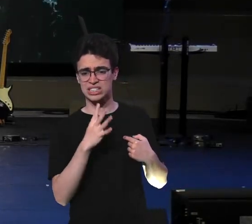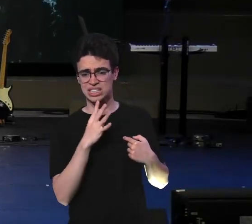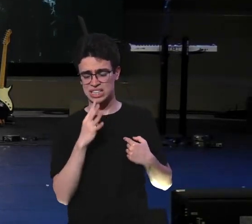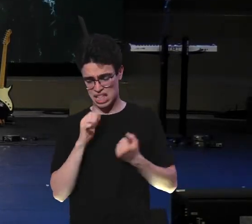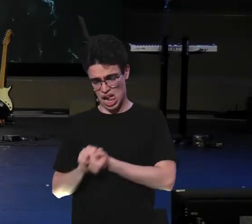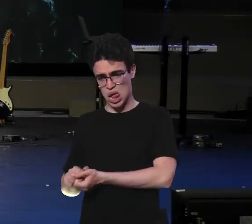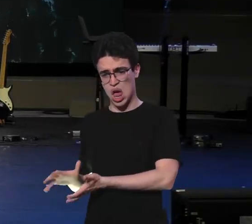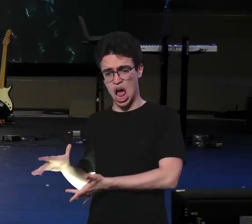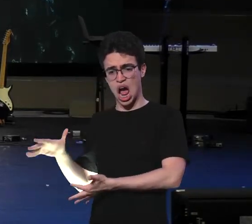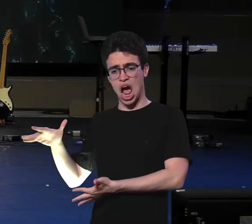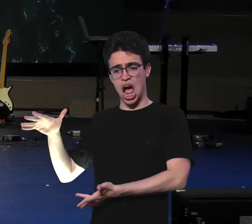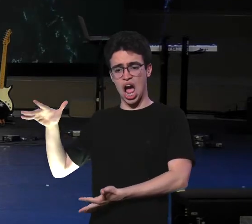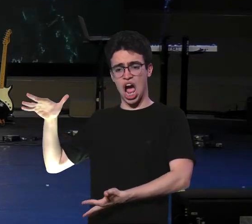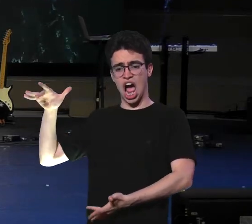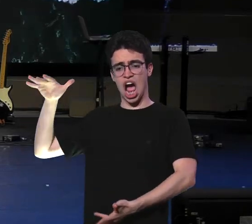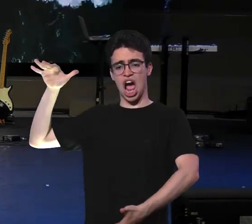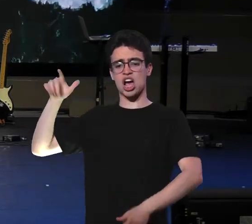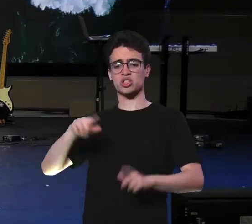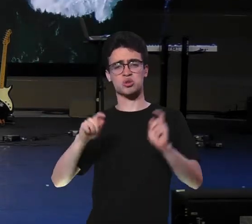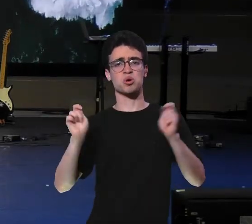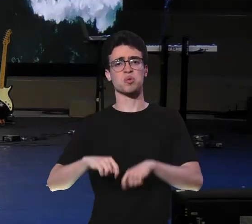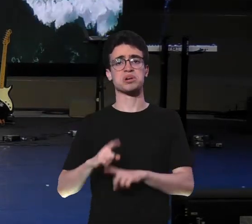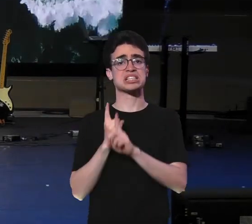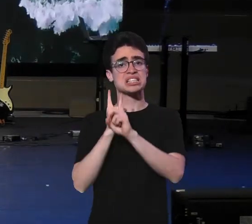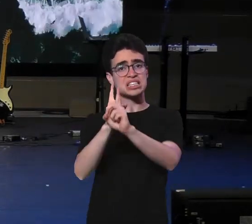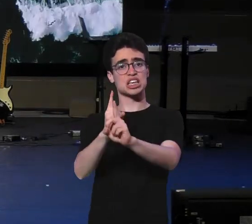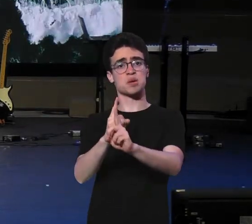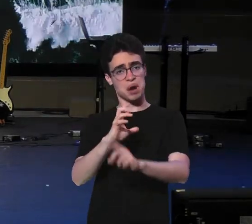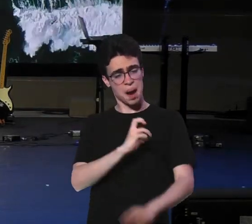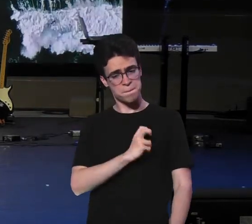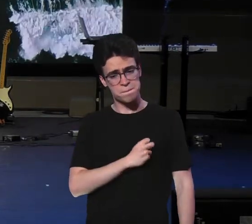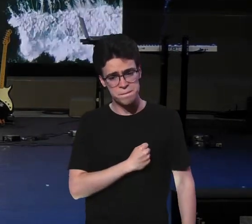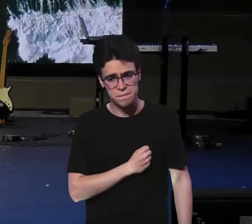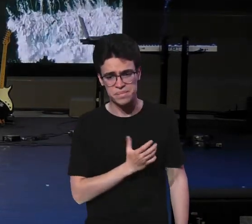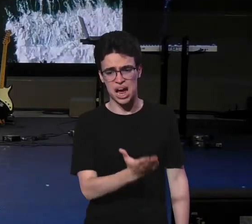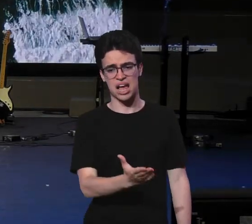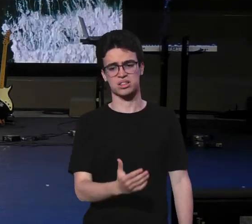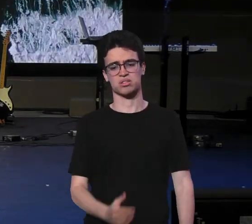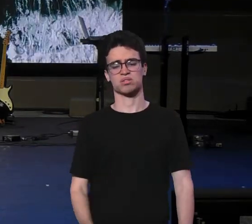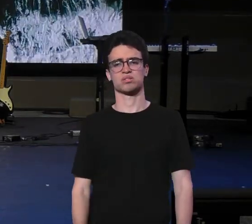glória. Eu quero te chamar de discípulo amado.